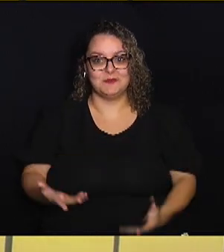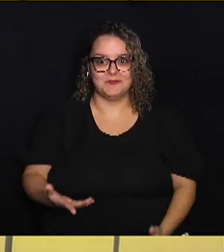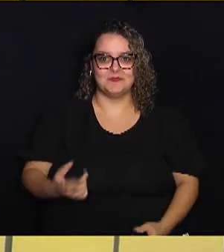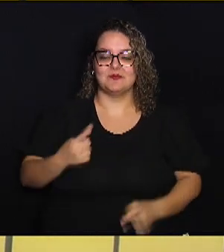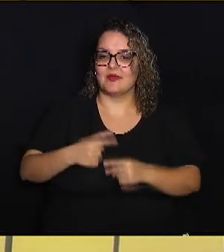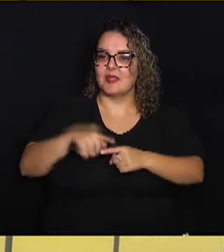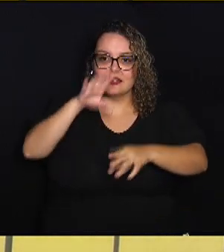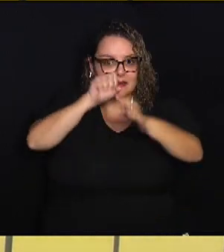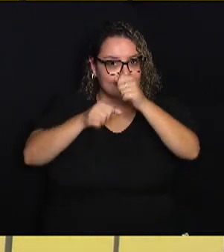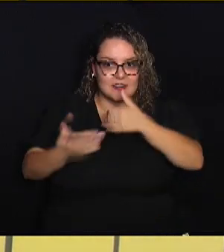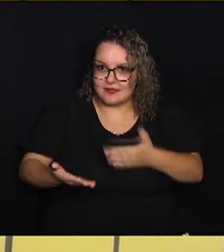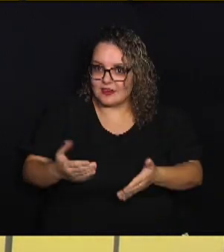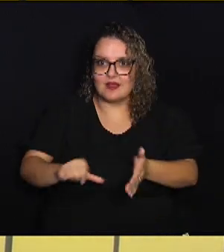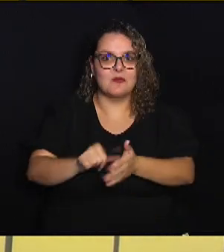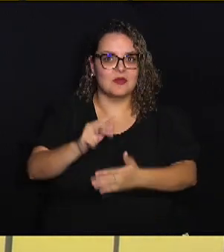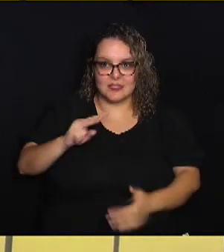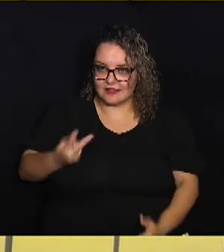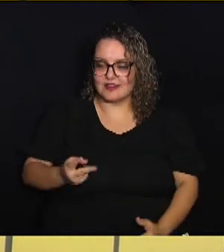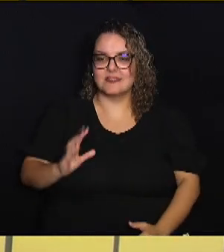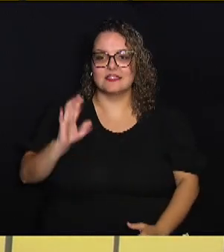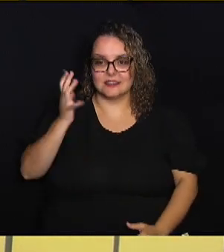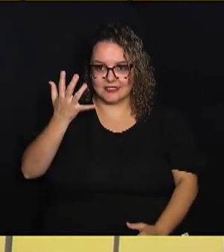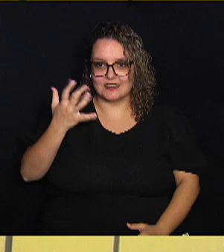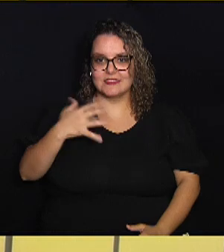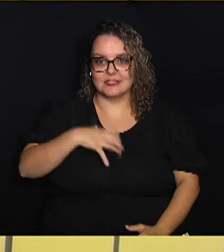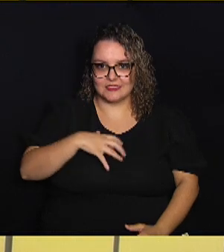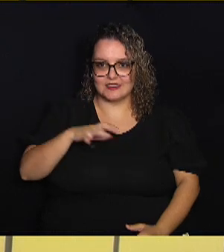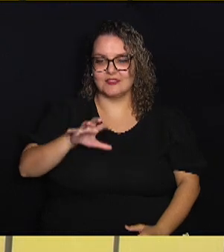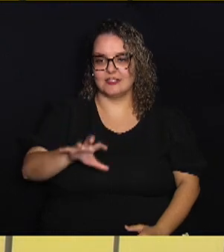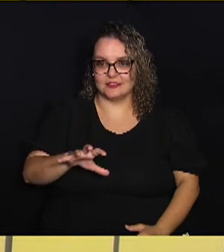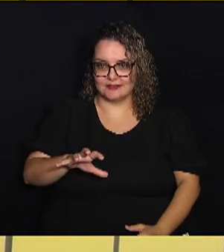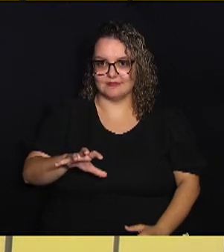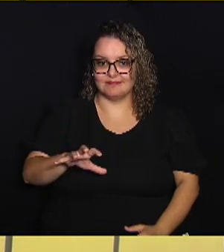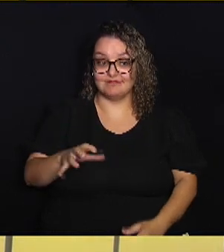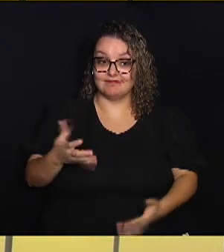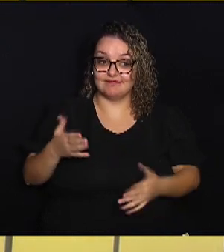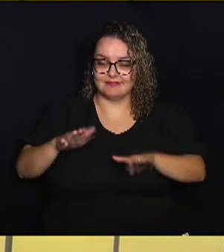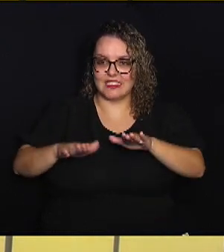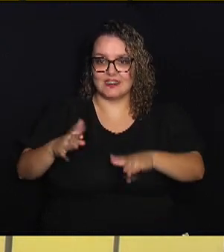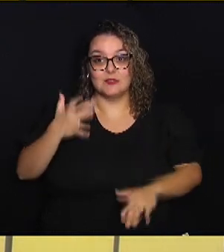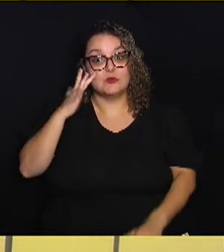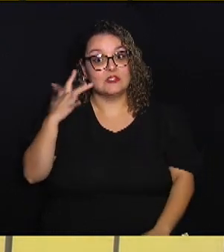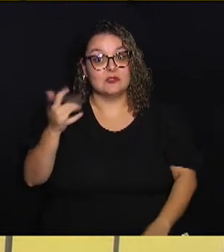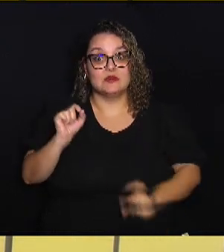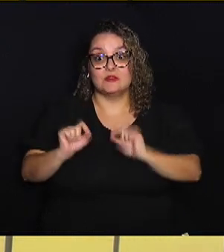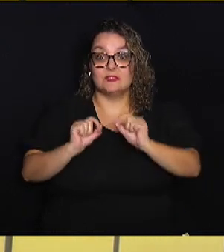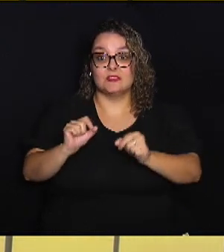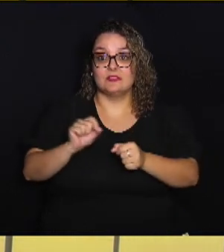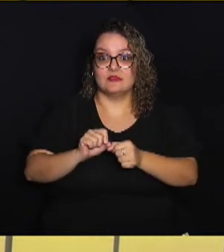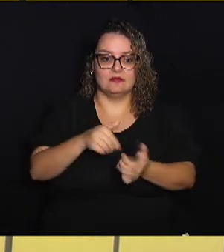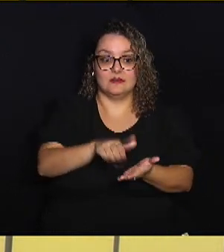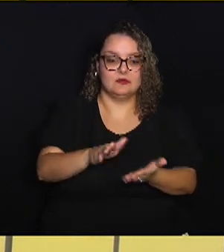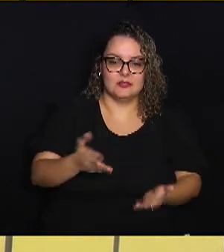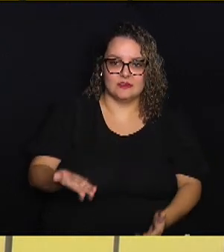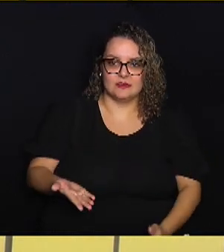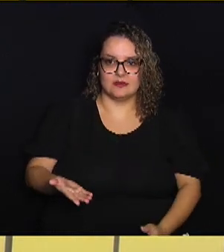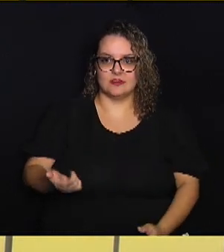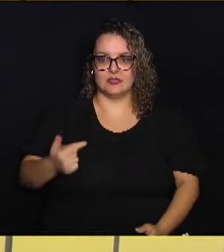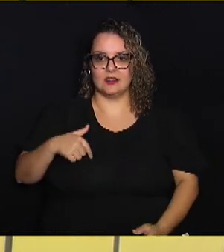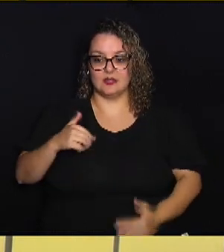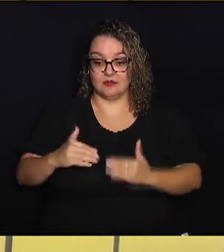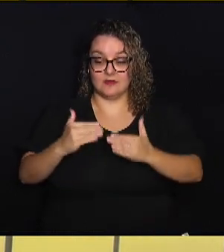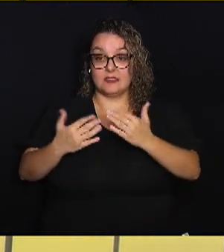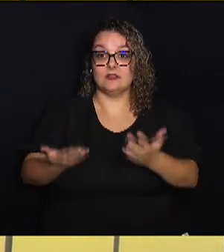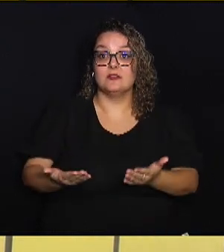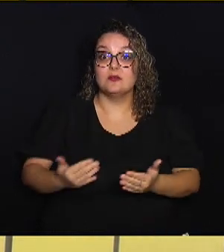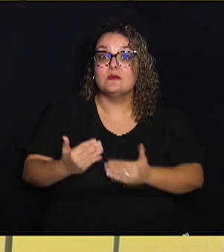aprendeu a lidar com isso. É a primeira vez que isso está acontecendo dessa forma. E aí muitas vezes, por não saber o que fazer, eu vou demitir? Ou será que eu vou desenvolver? Mas eu